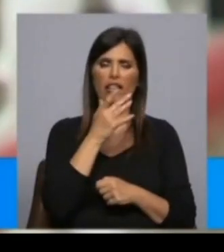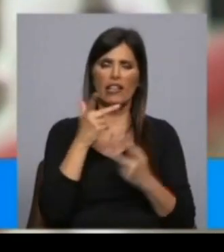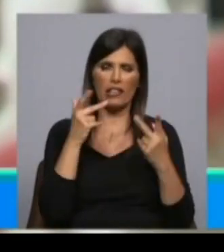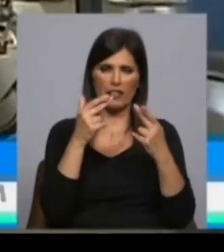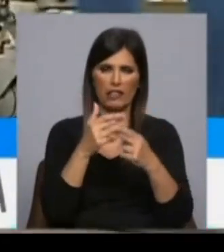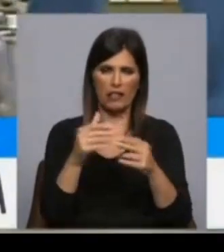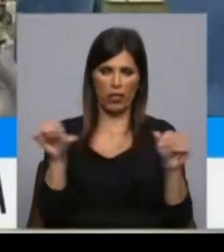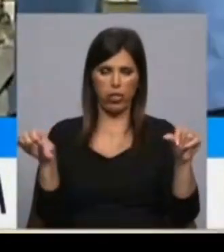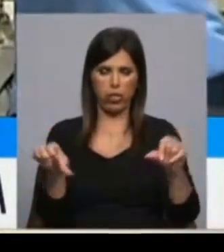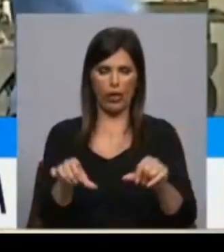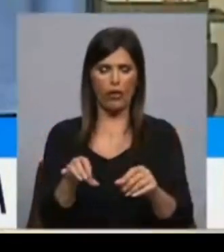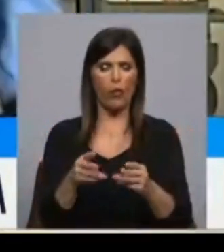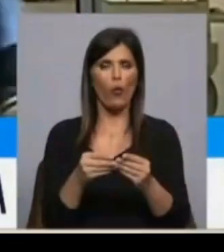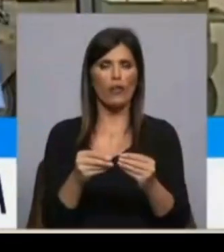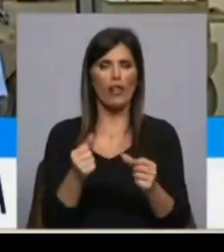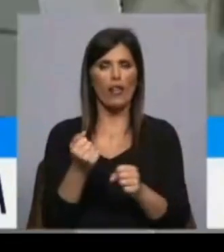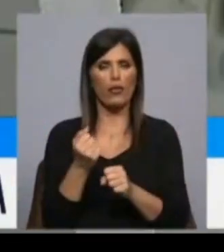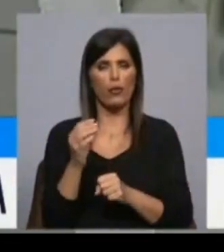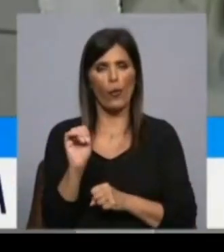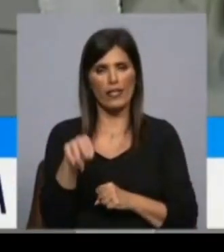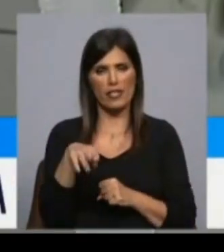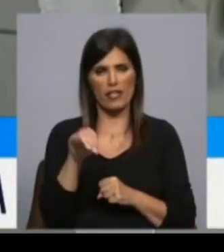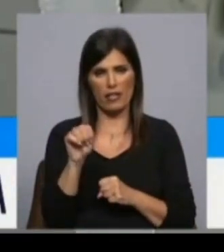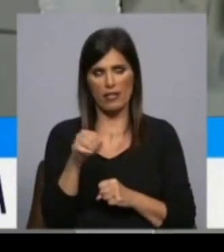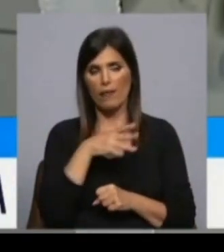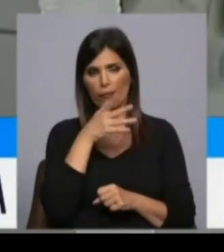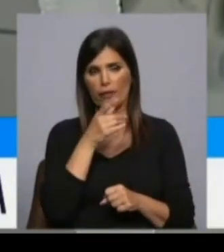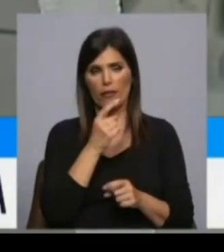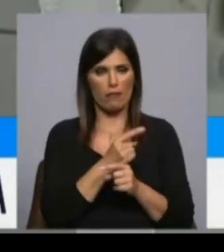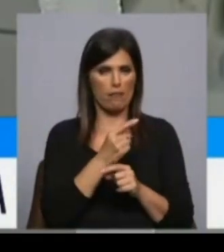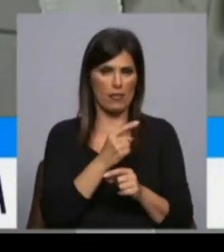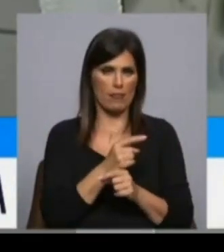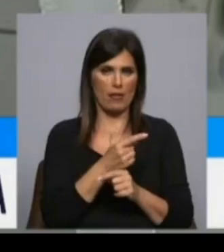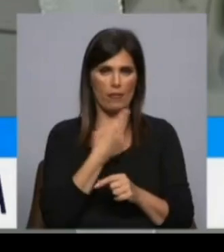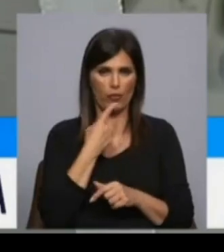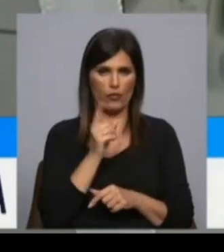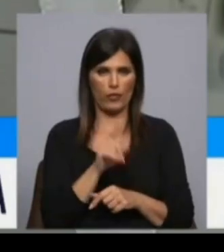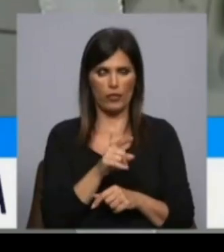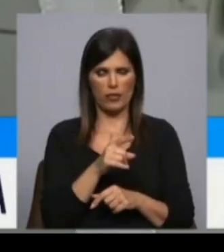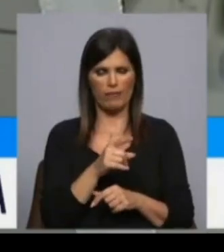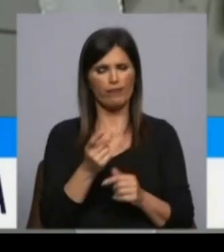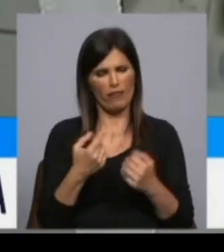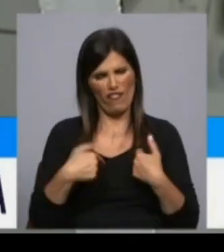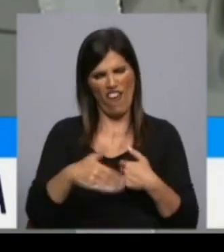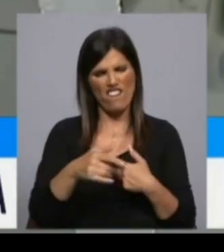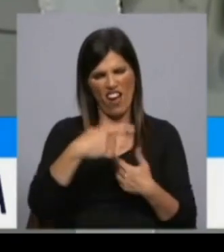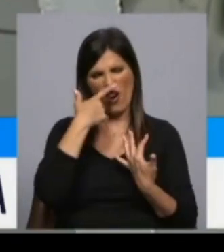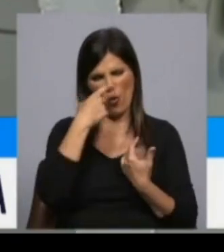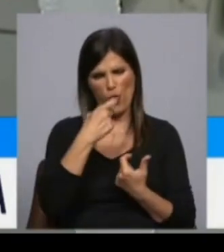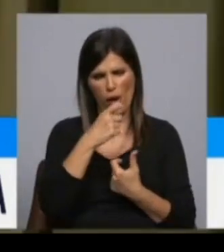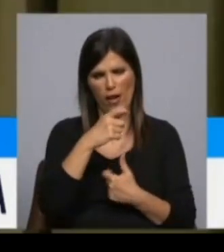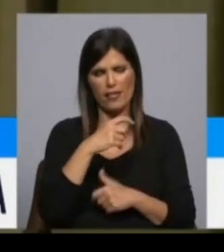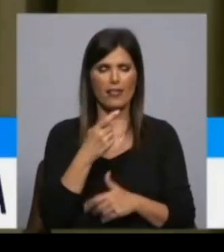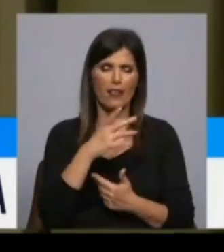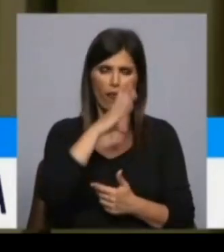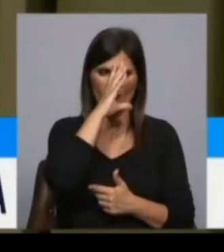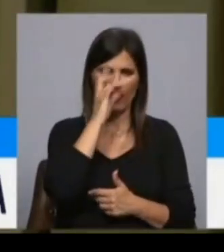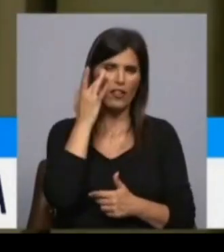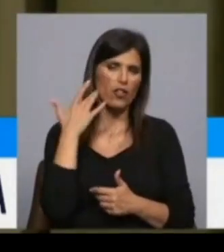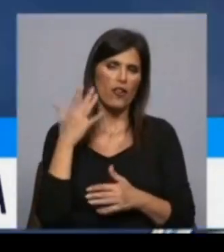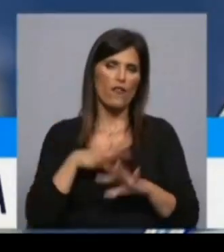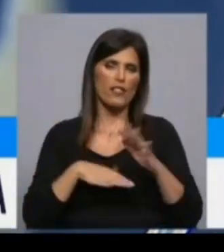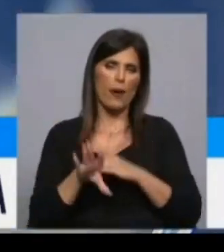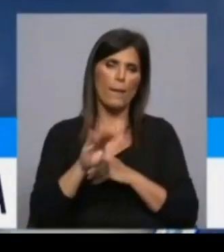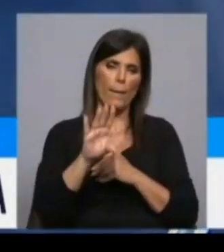deterioração da qualidade do serviço Nacional de saúde e repete com ironia que não faltará coragem ao governo de costa para fazer mais e melhor